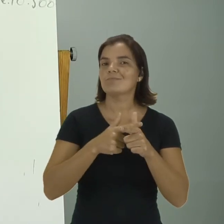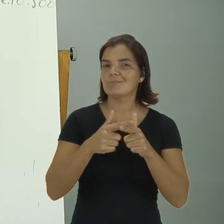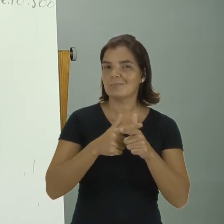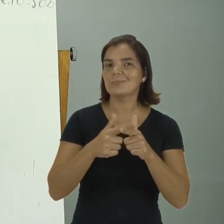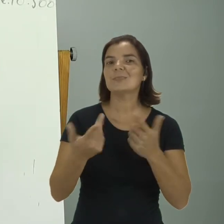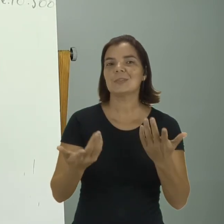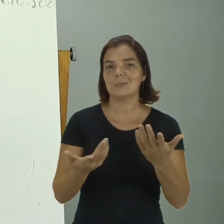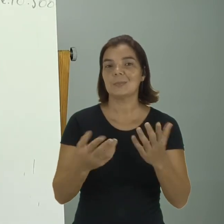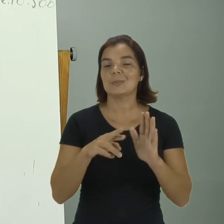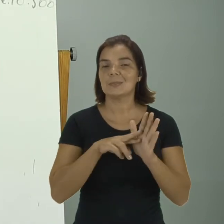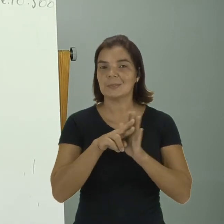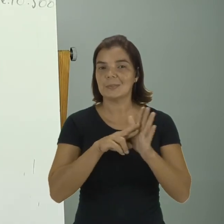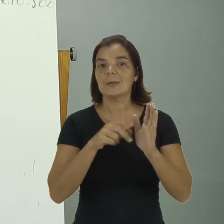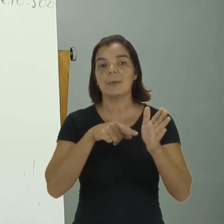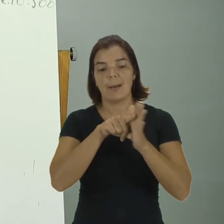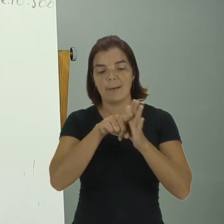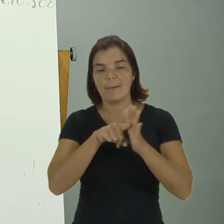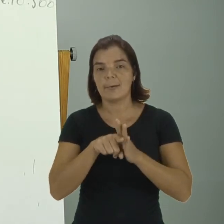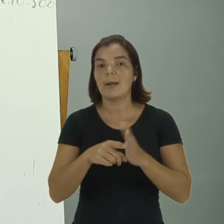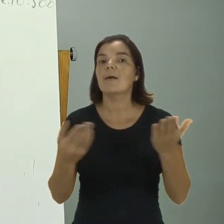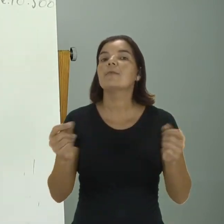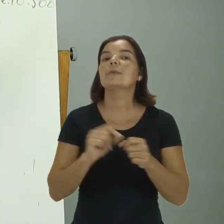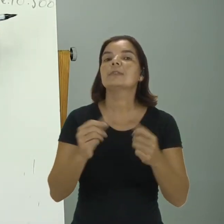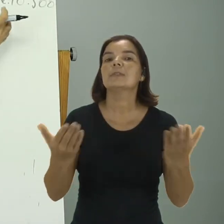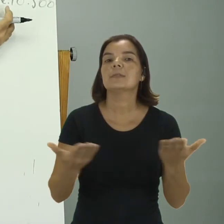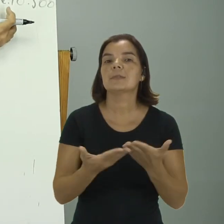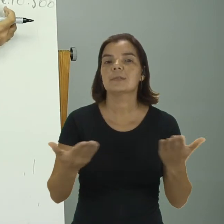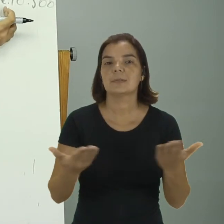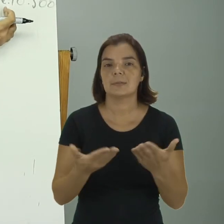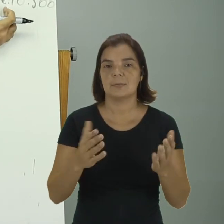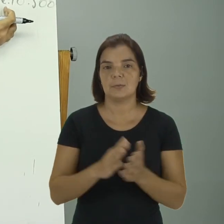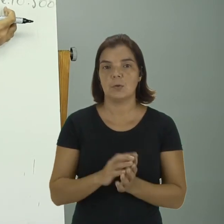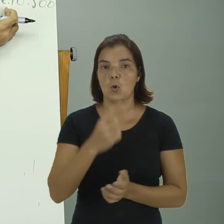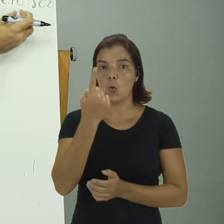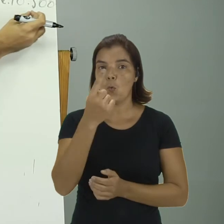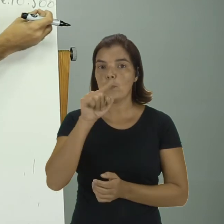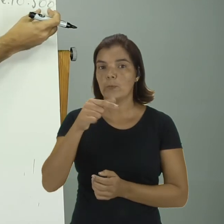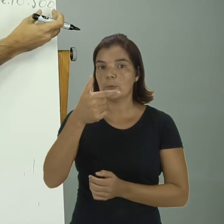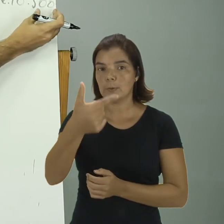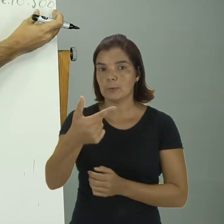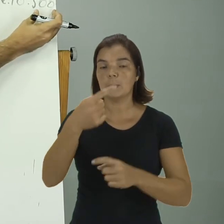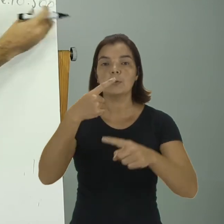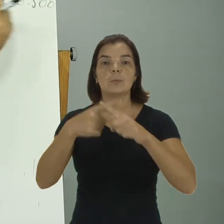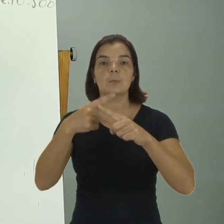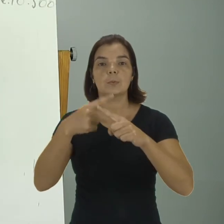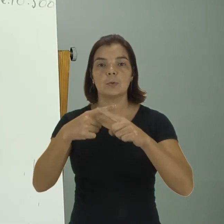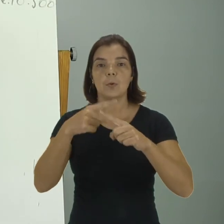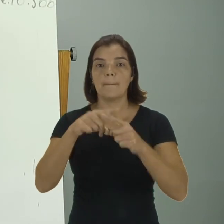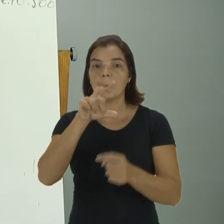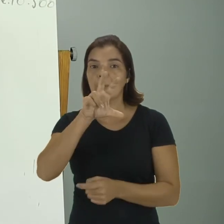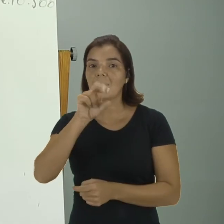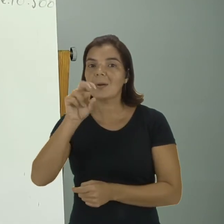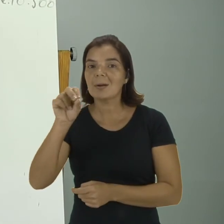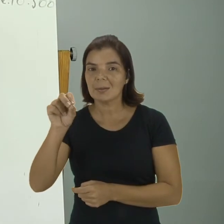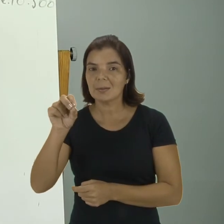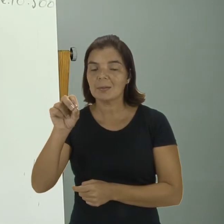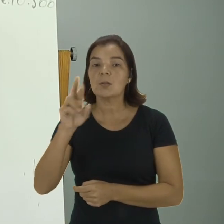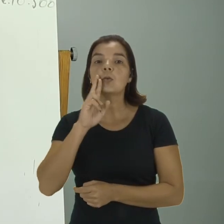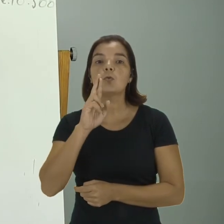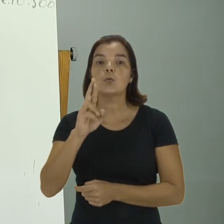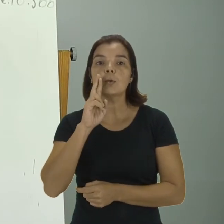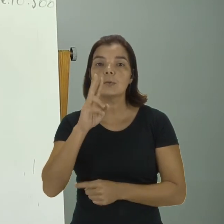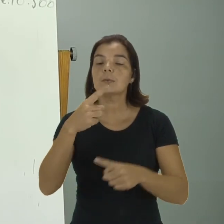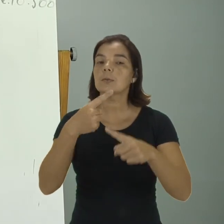problema usando a notação científica. O que é que eu vou fazer agora? Eu vou pegar 1,2 e vou multiplicar por 500. O resultado